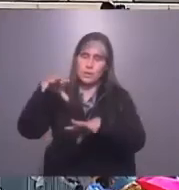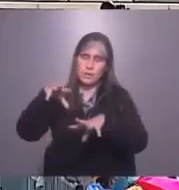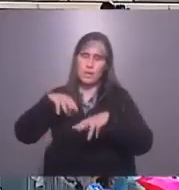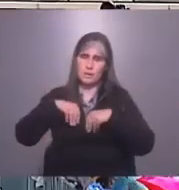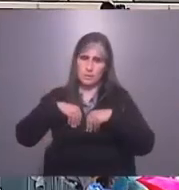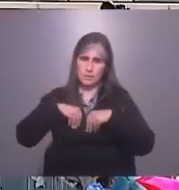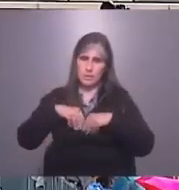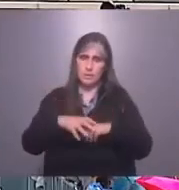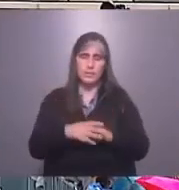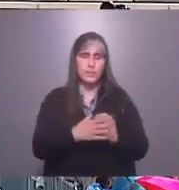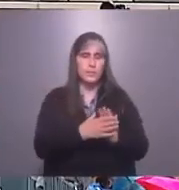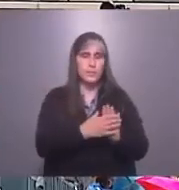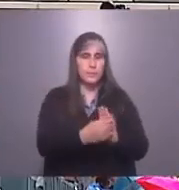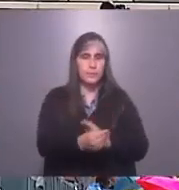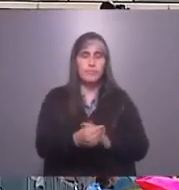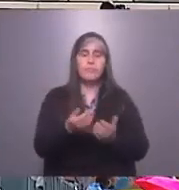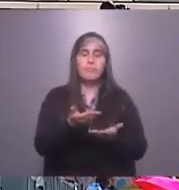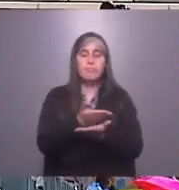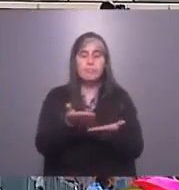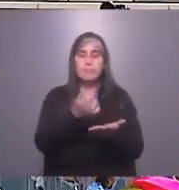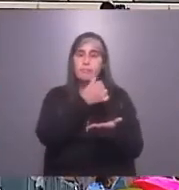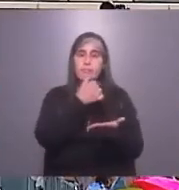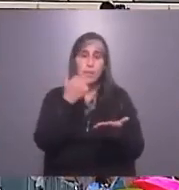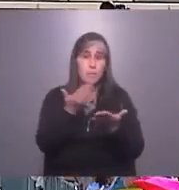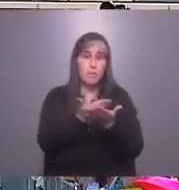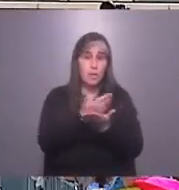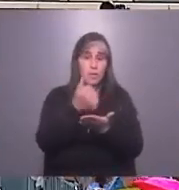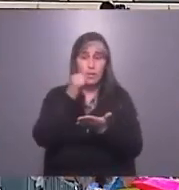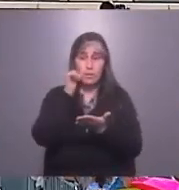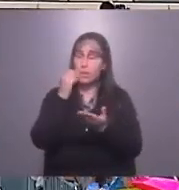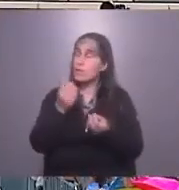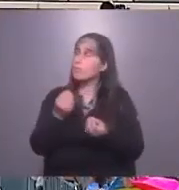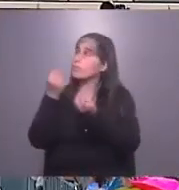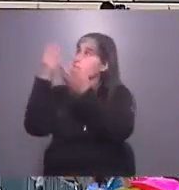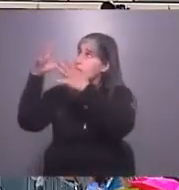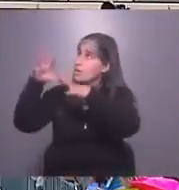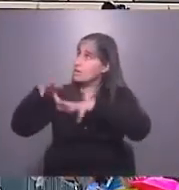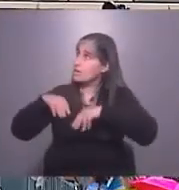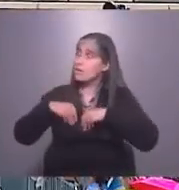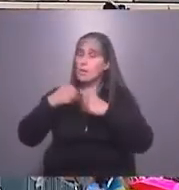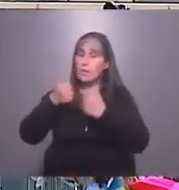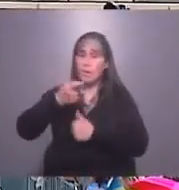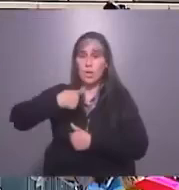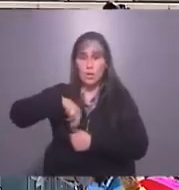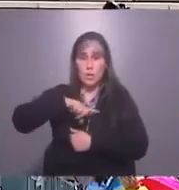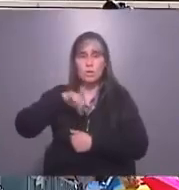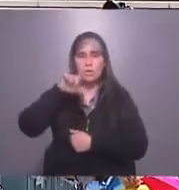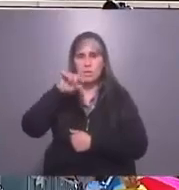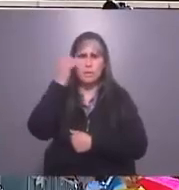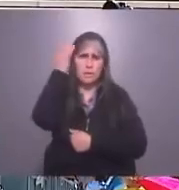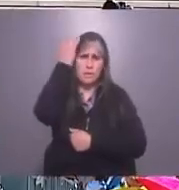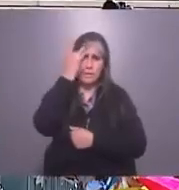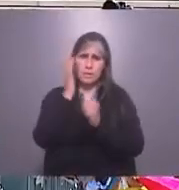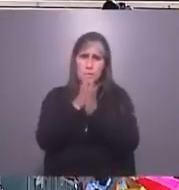Todo-Poderoso. Receba, Senhor, o meu e vosso sacrifício, para a honra e glória do seu nome, para o nosso